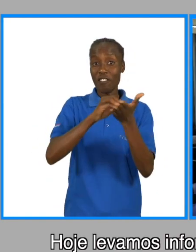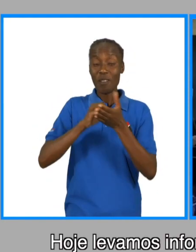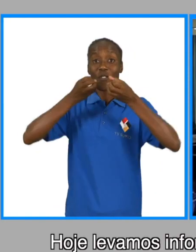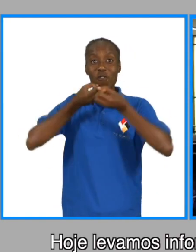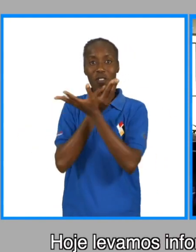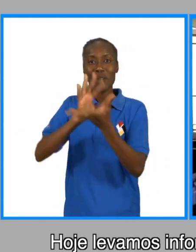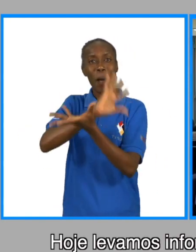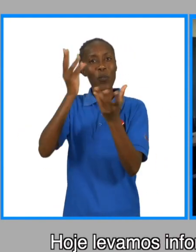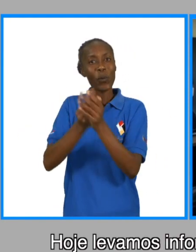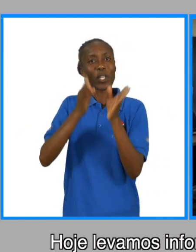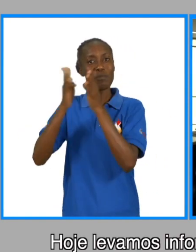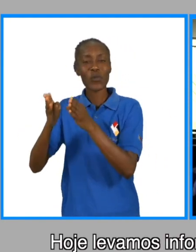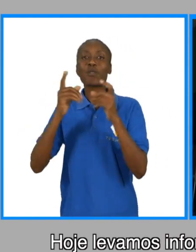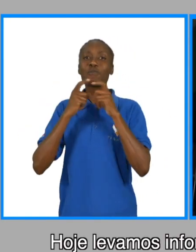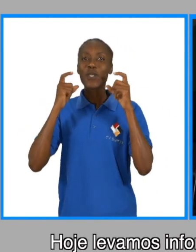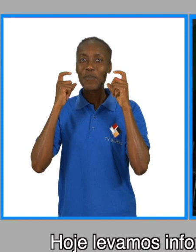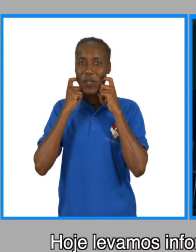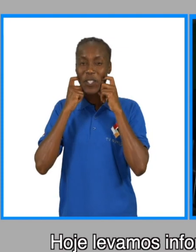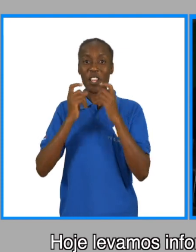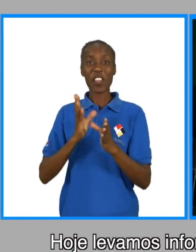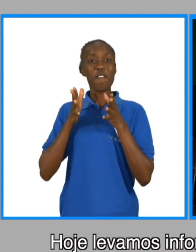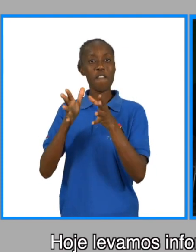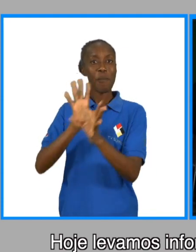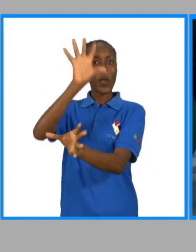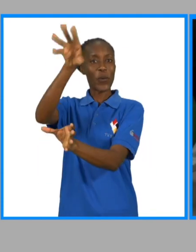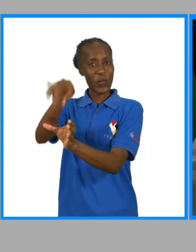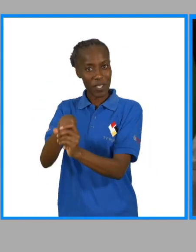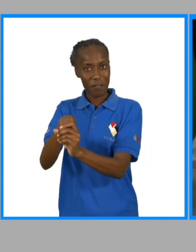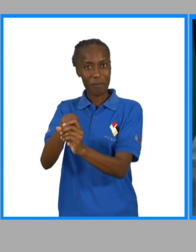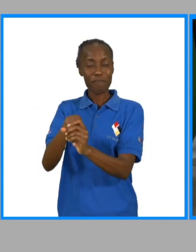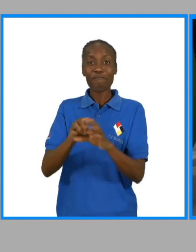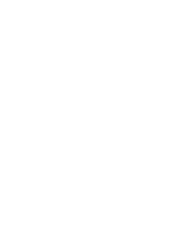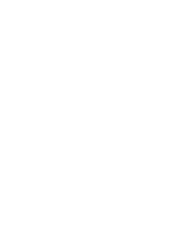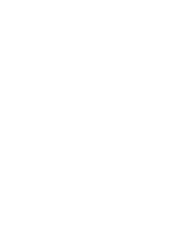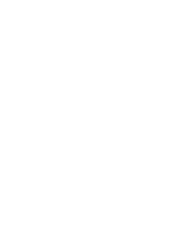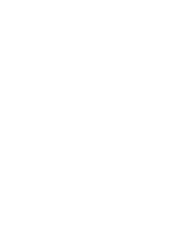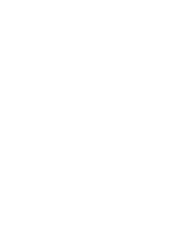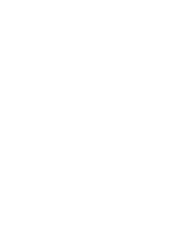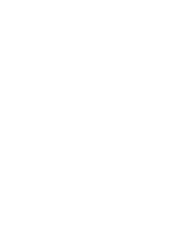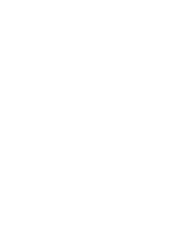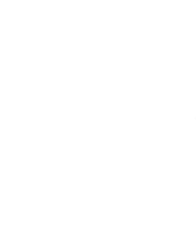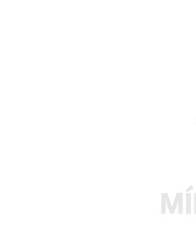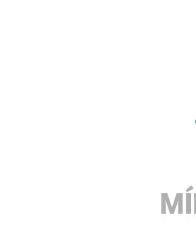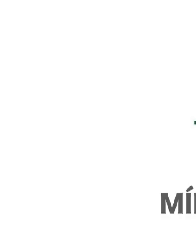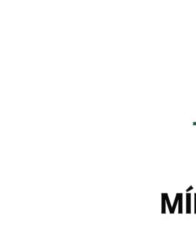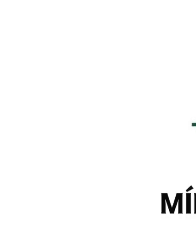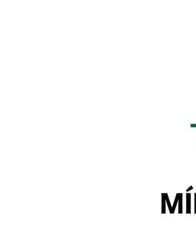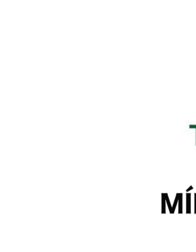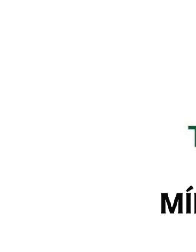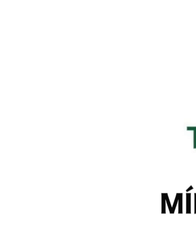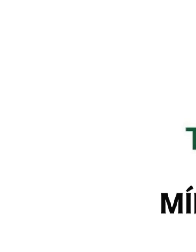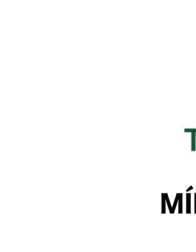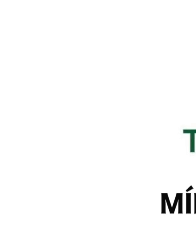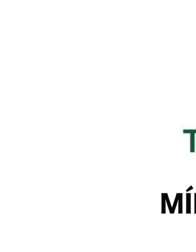informação para todos os moçambicanos de forma inclusiva. TV Surdo. Mídia inclusiva.